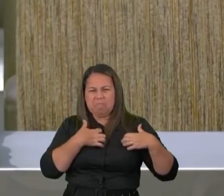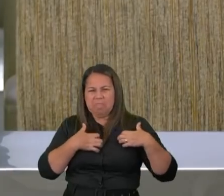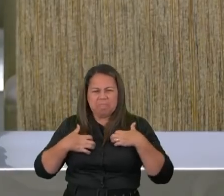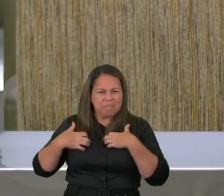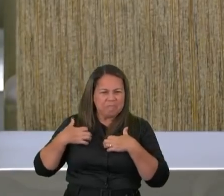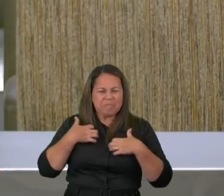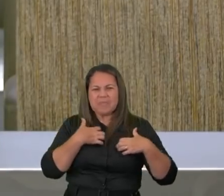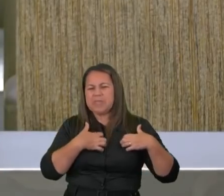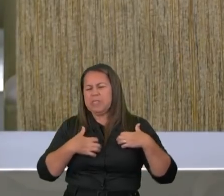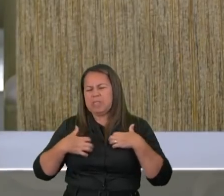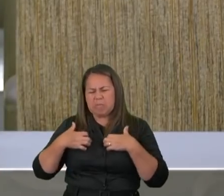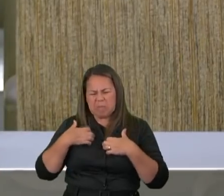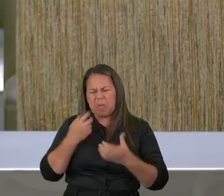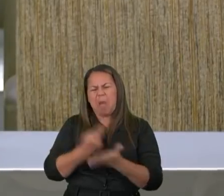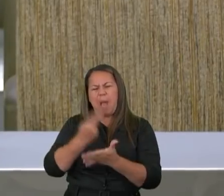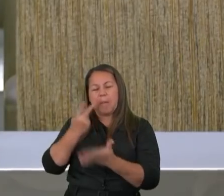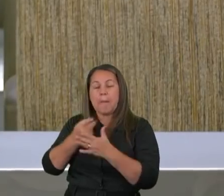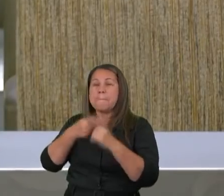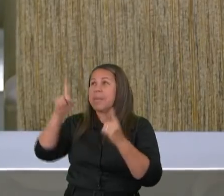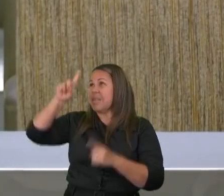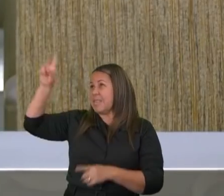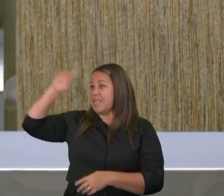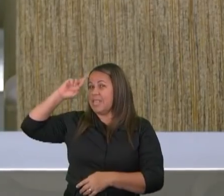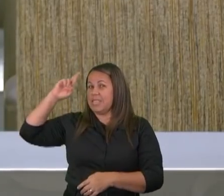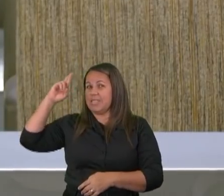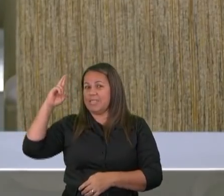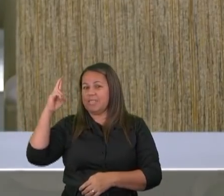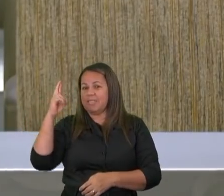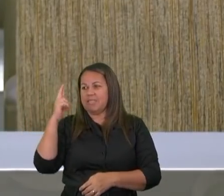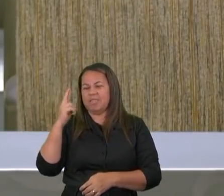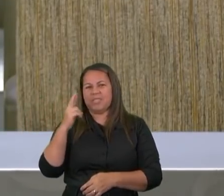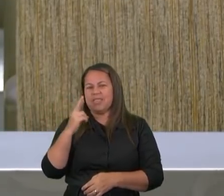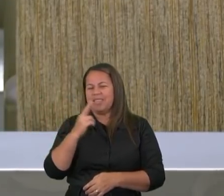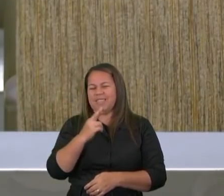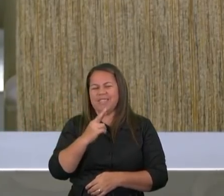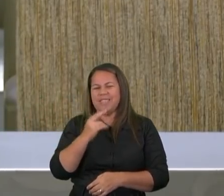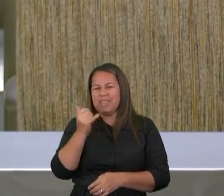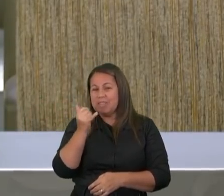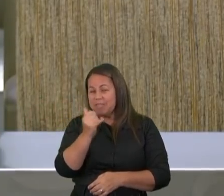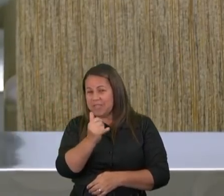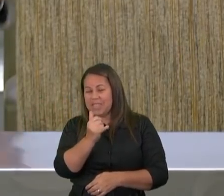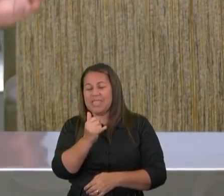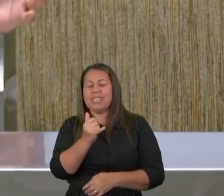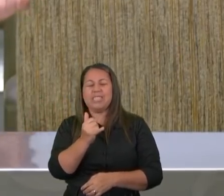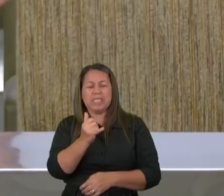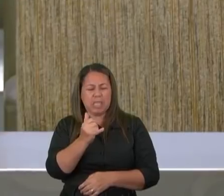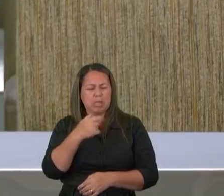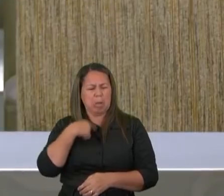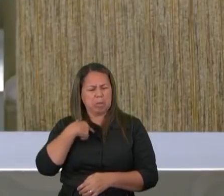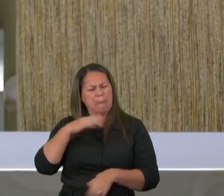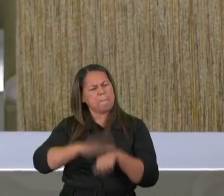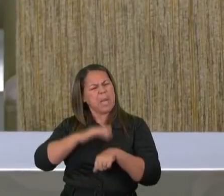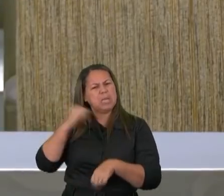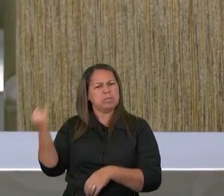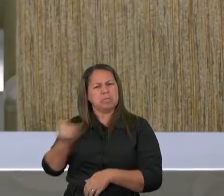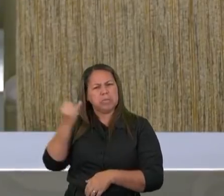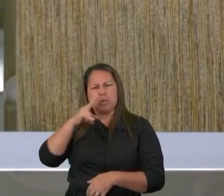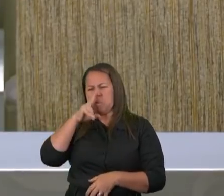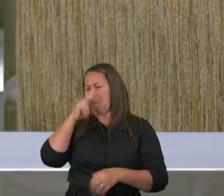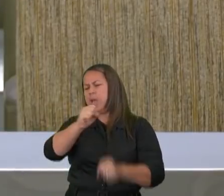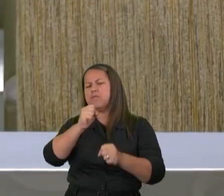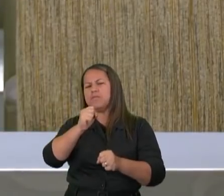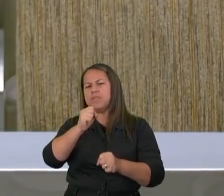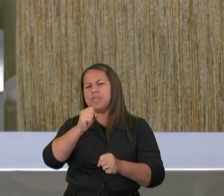sou maior do que o rugido das grandes águas, eu sou maior do que as grandes ondas. O Salmo